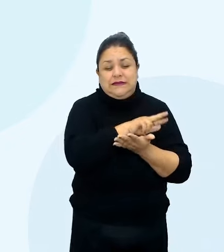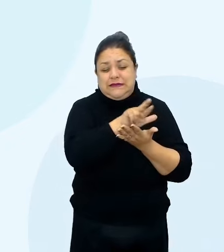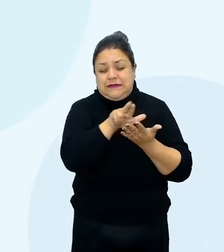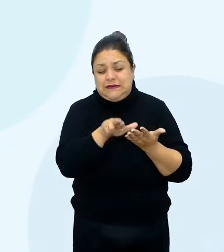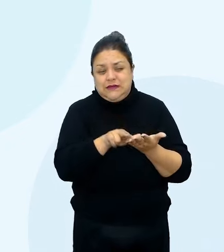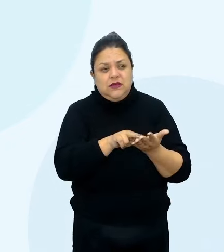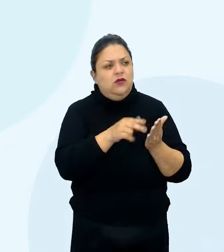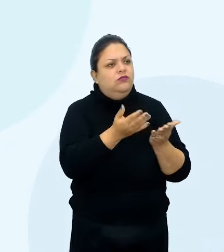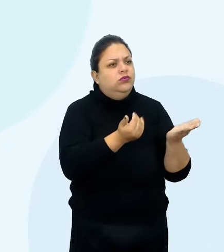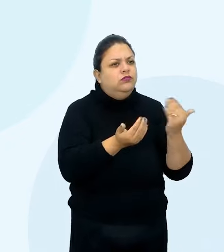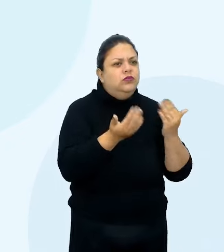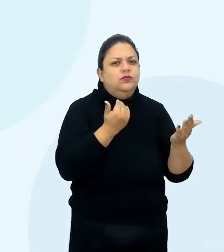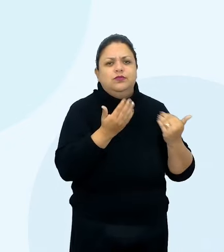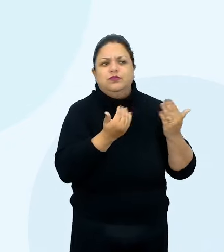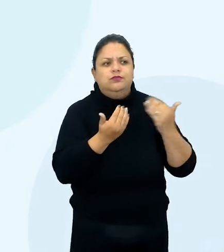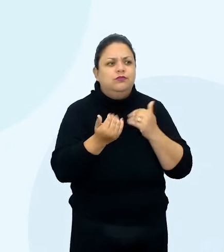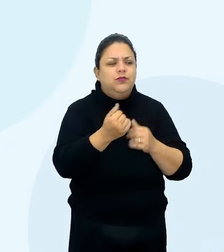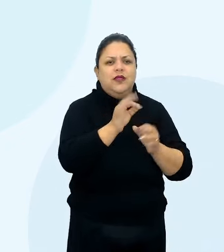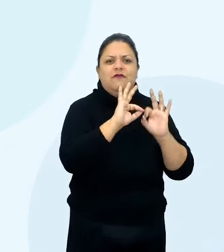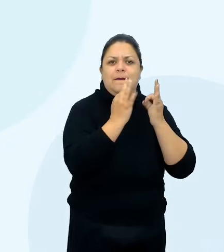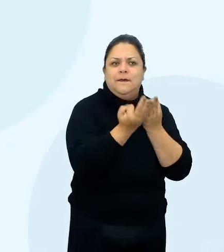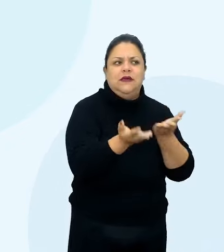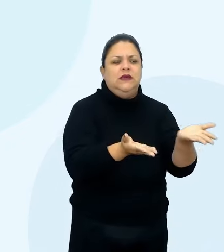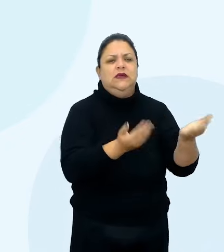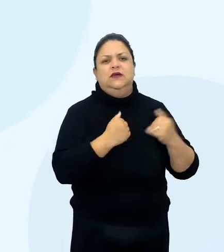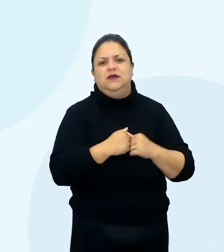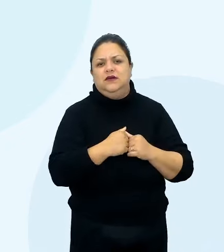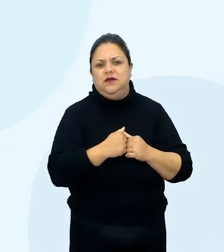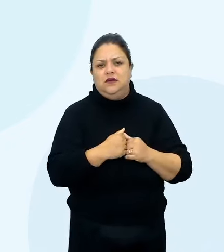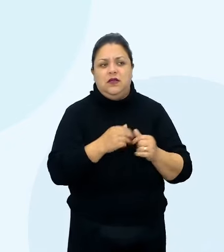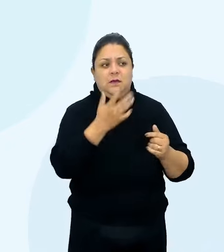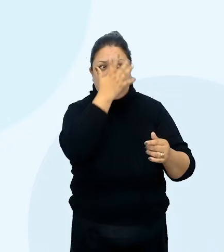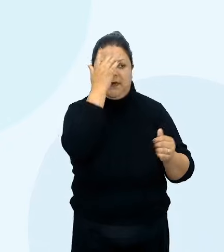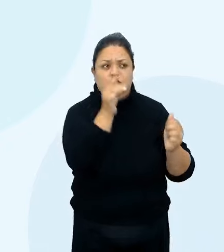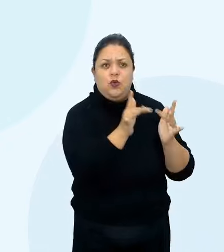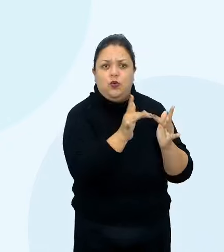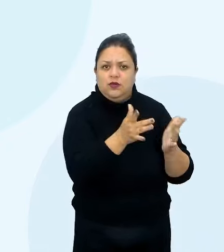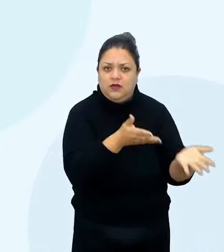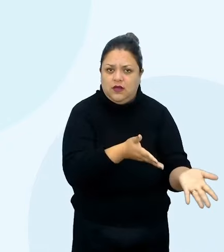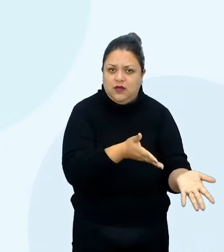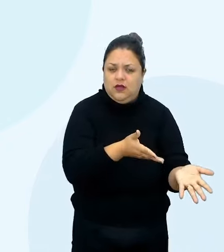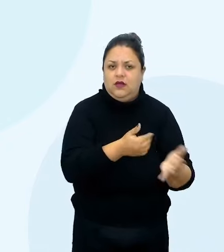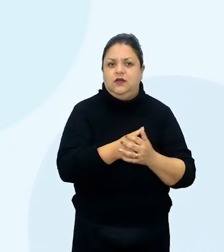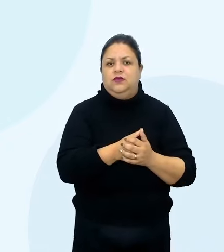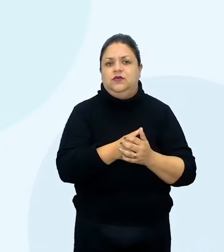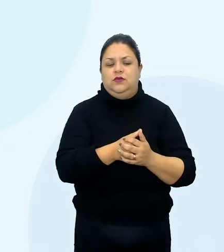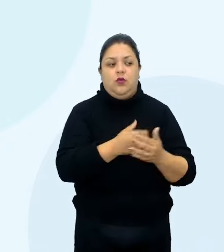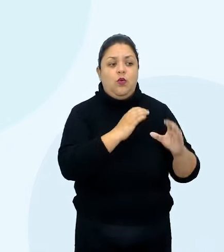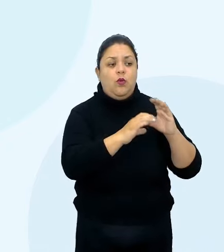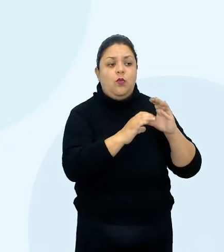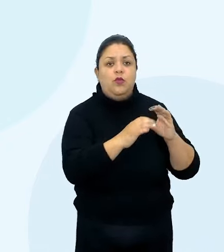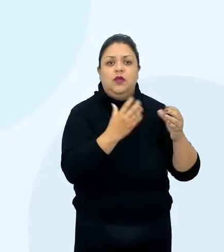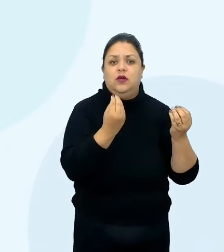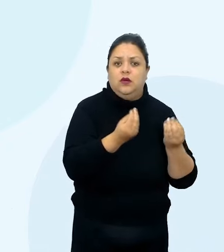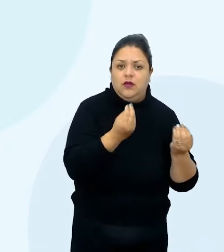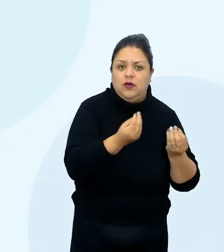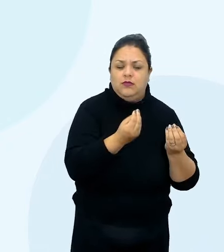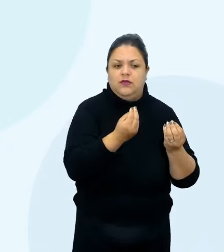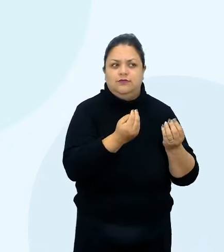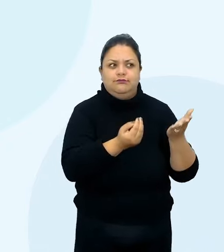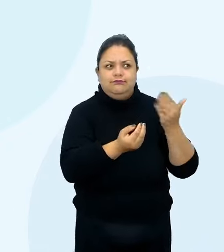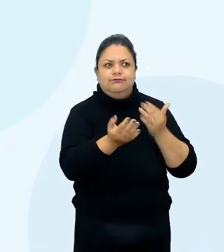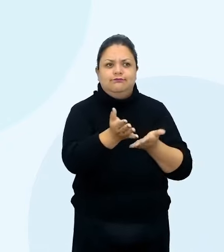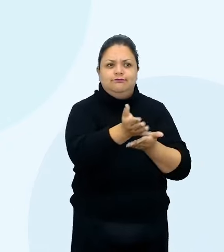as famílias ou com quem se relaciona com essa pessoa, como ele se comunica, e, de